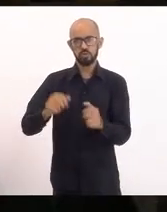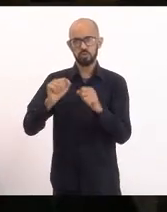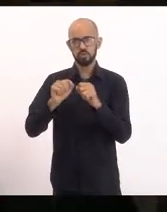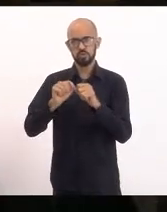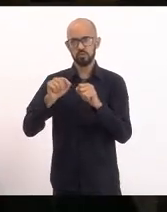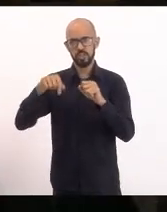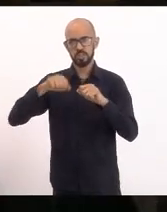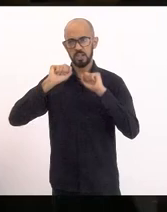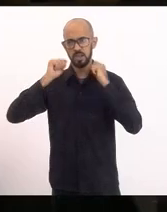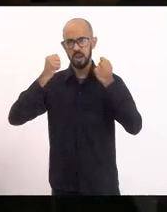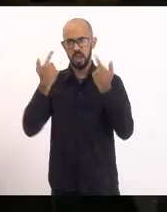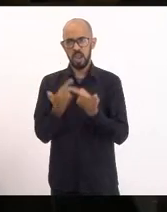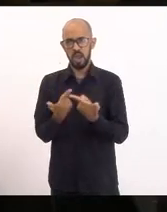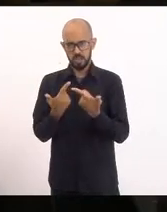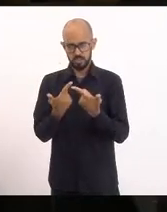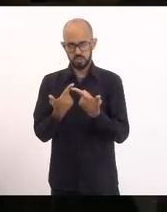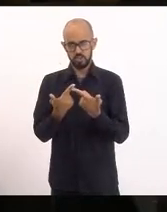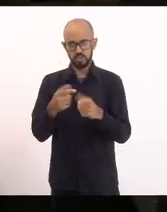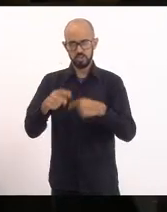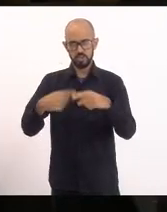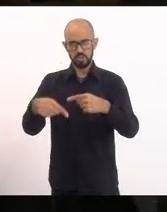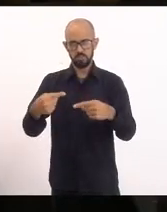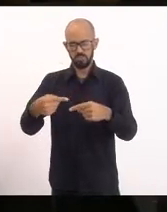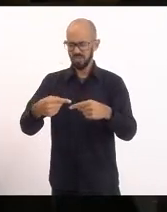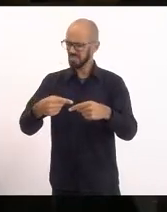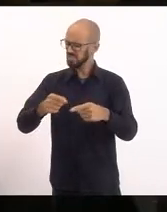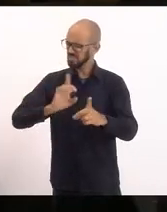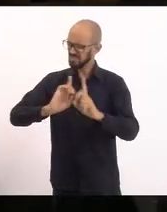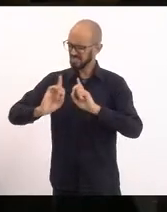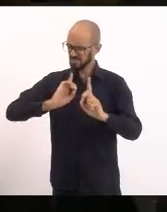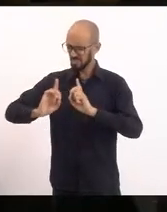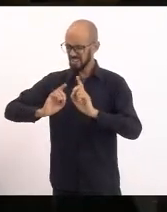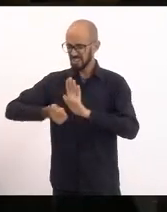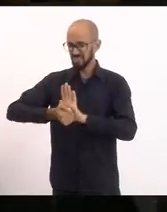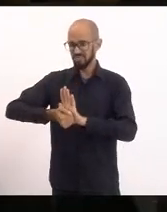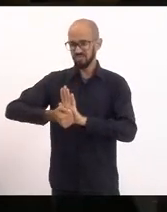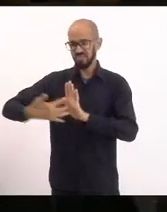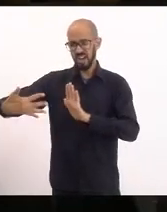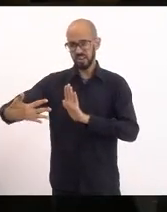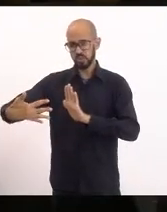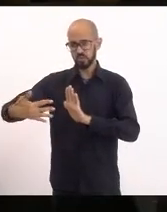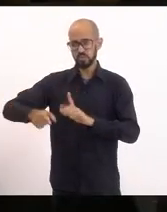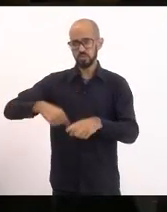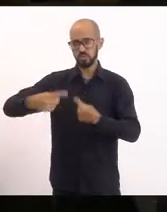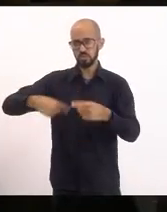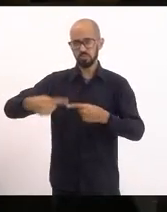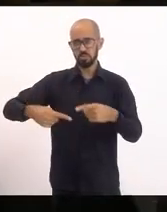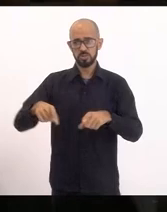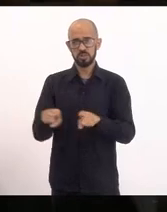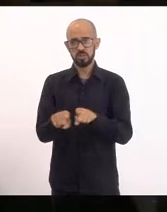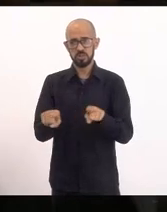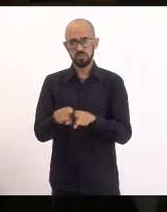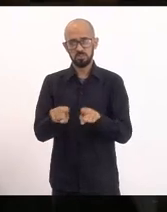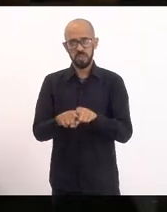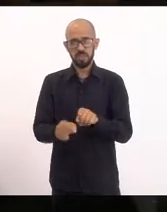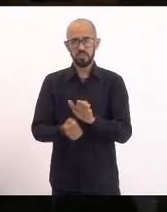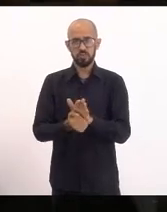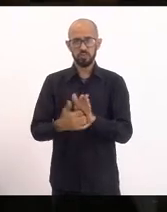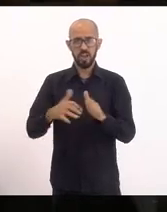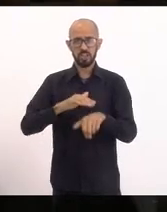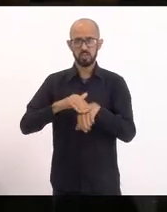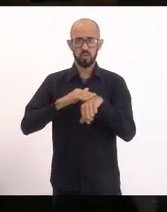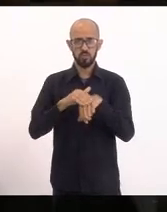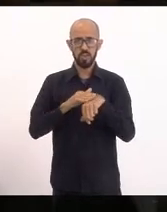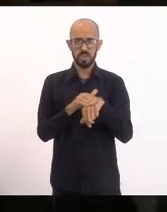casa, depois de intensos debates e de intensas conversas com